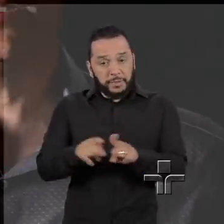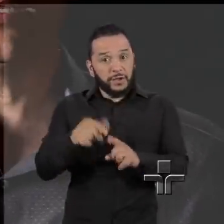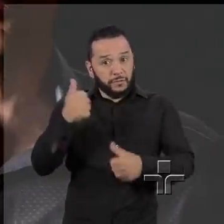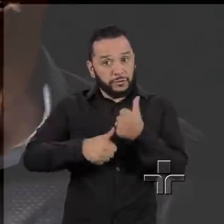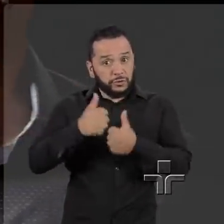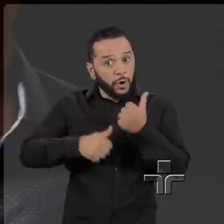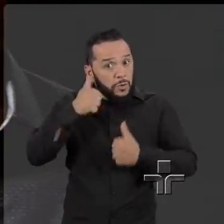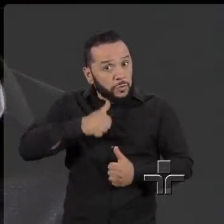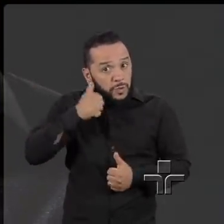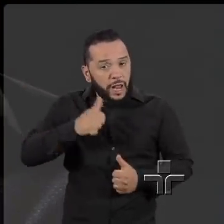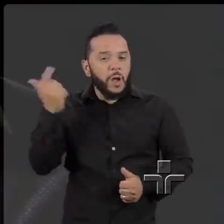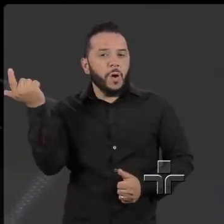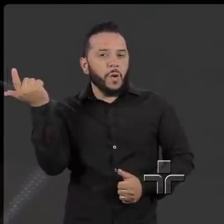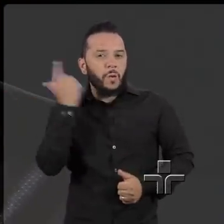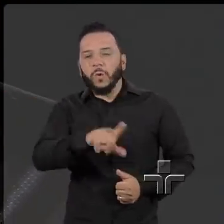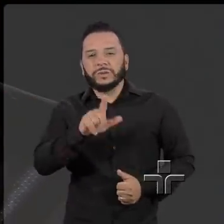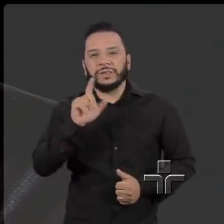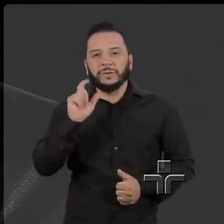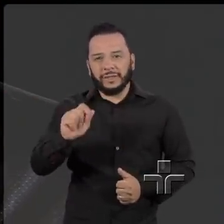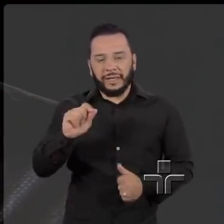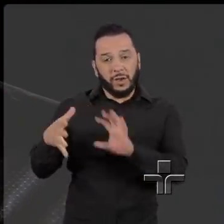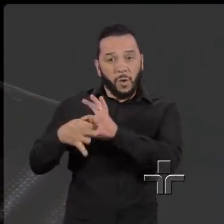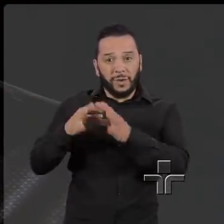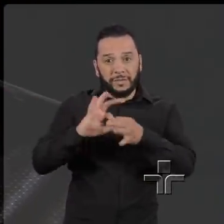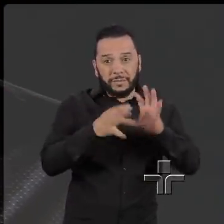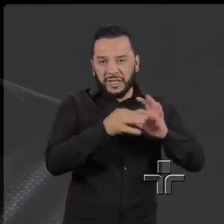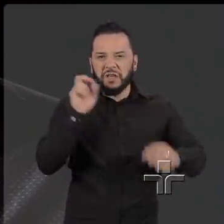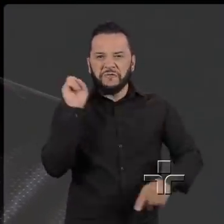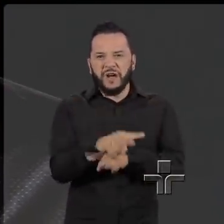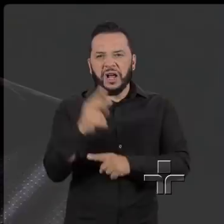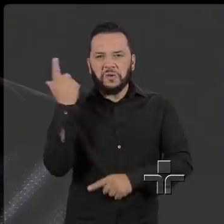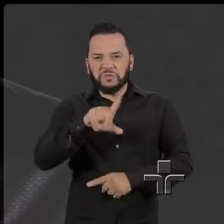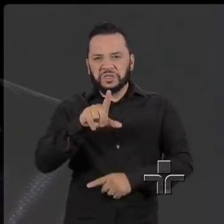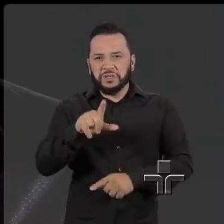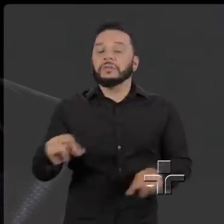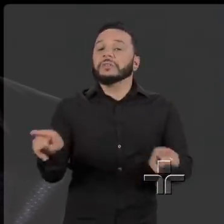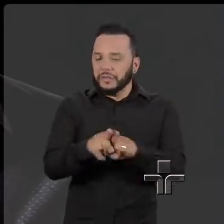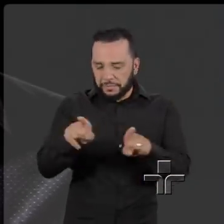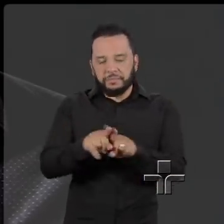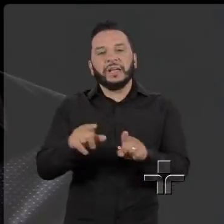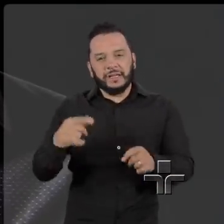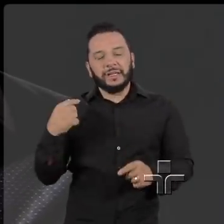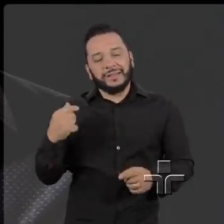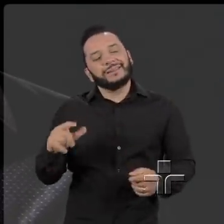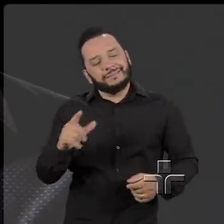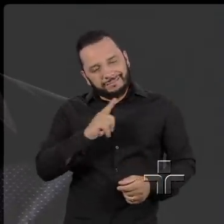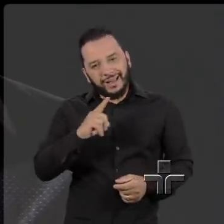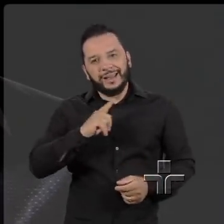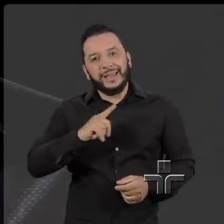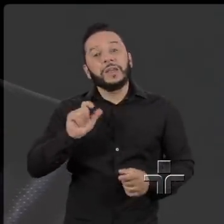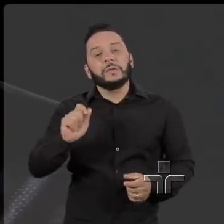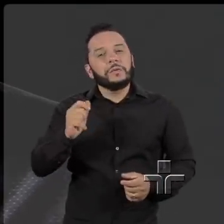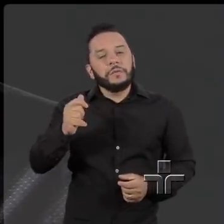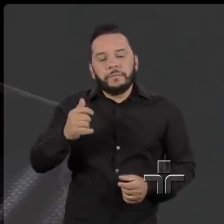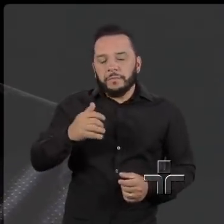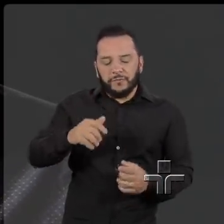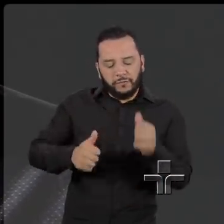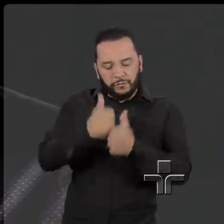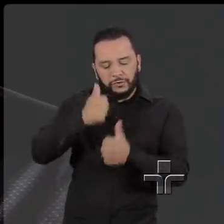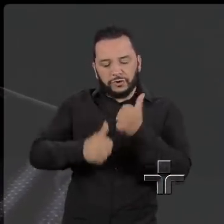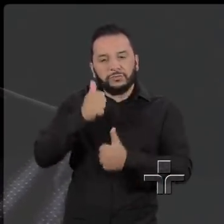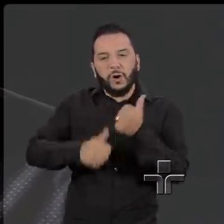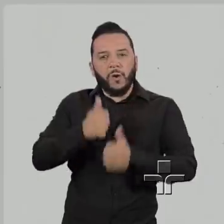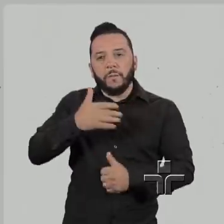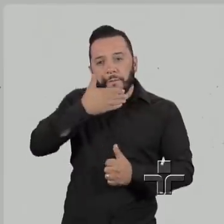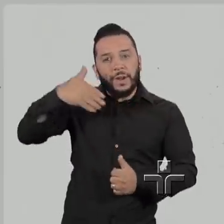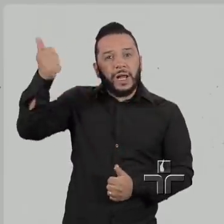futebol feminino garantiu um lugar na próxima Olimpíada com muito brilho. Ano em que voltamos a ter entre nós a melhor jogadora de futebol do